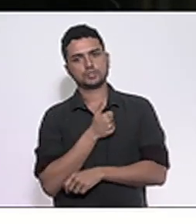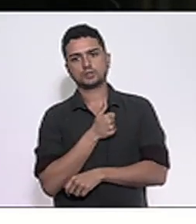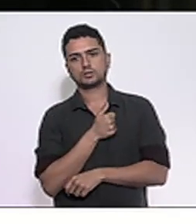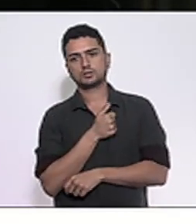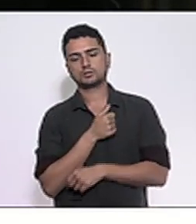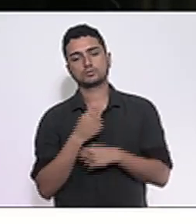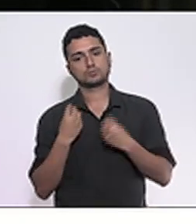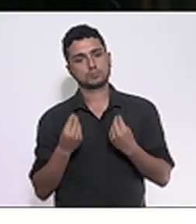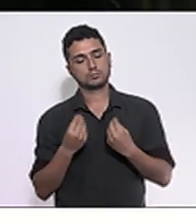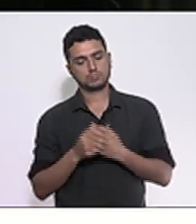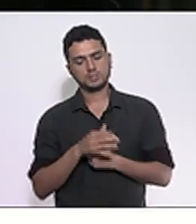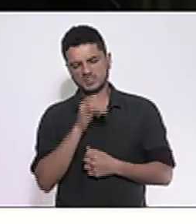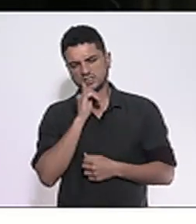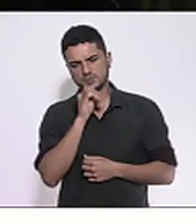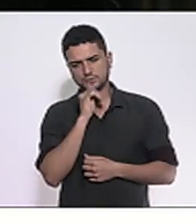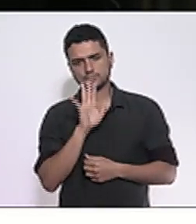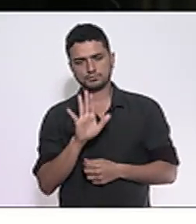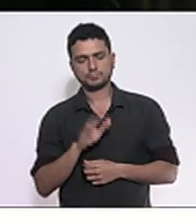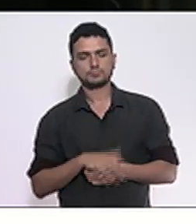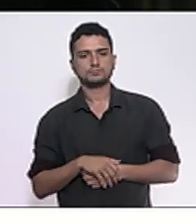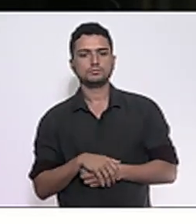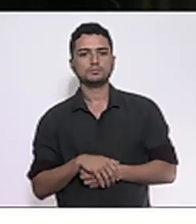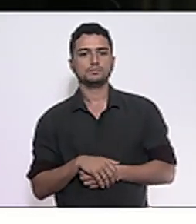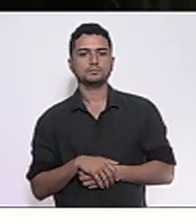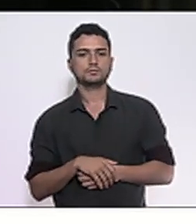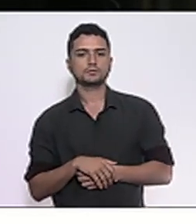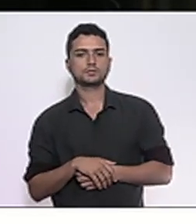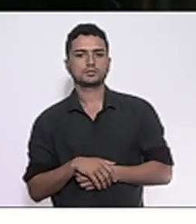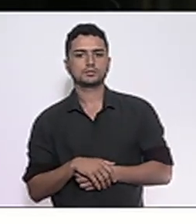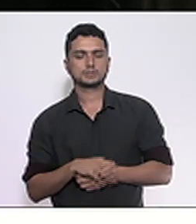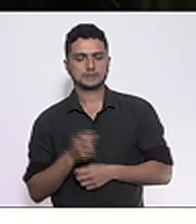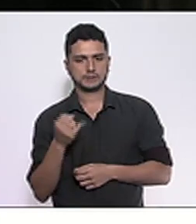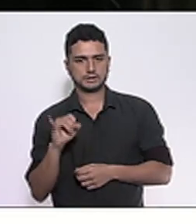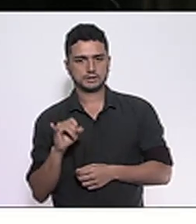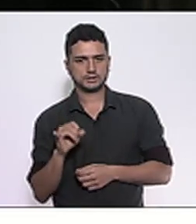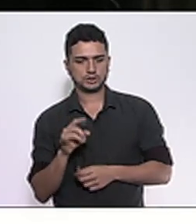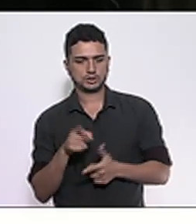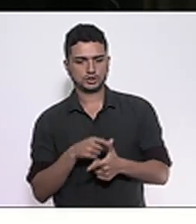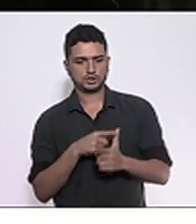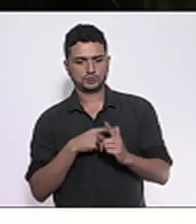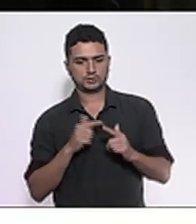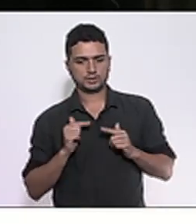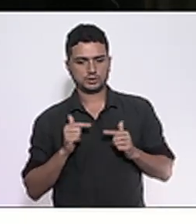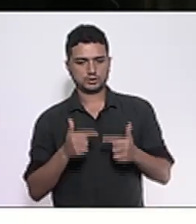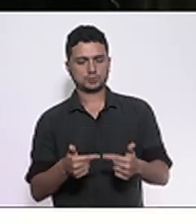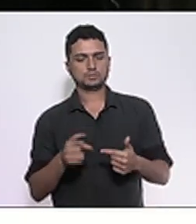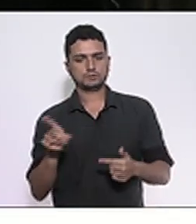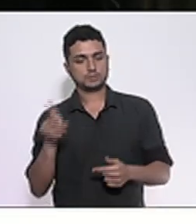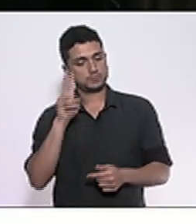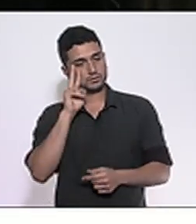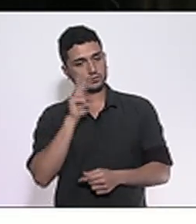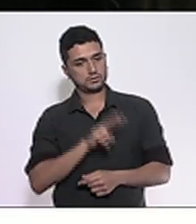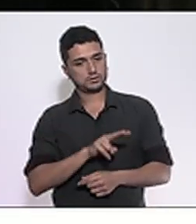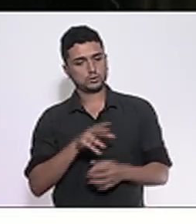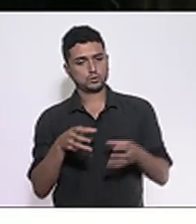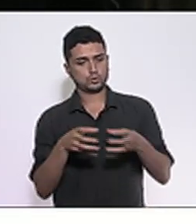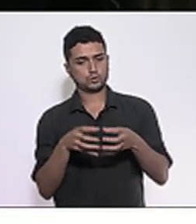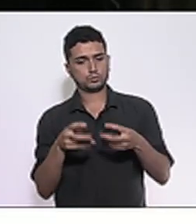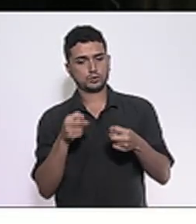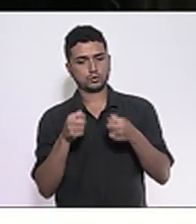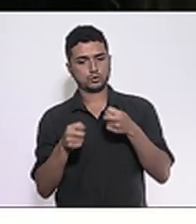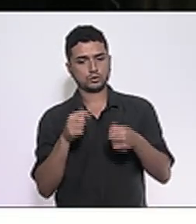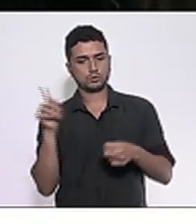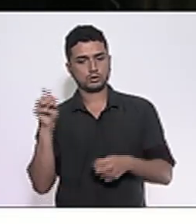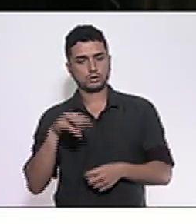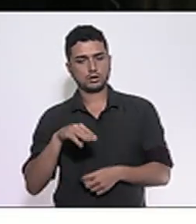planilha da dívida ativa, o senhor vai pegar lá o grupo econômico de